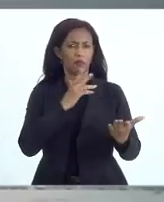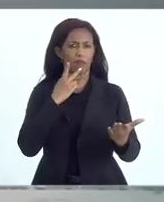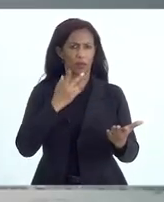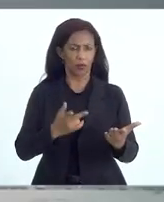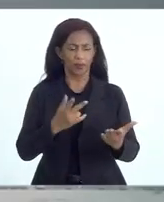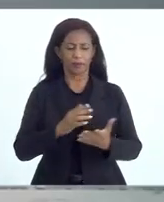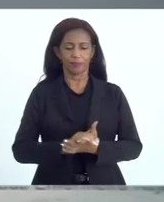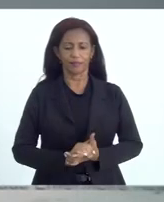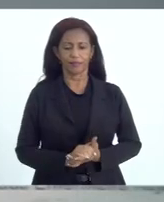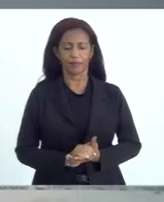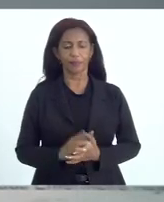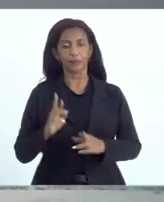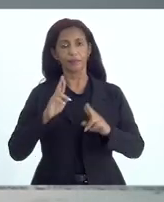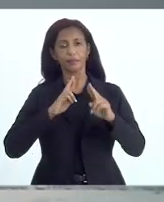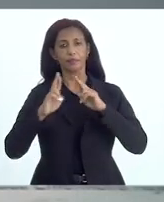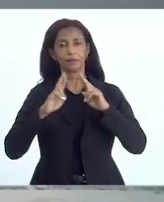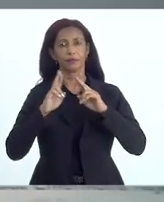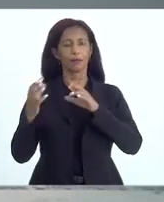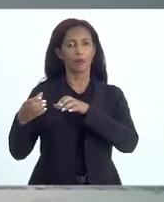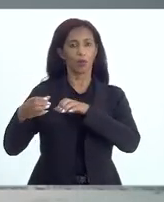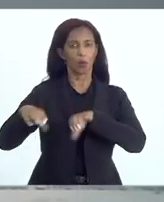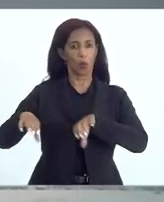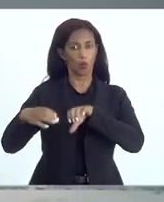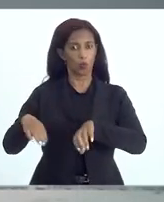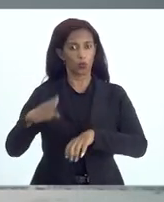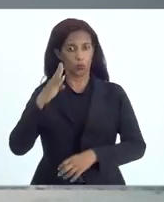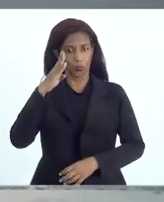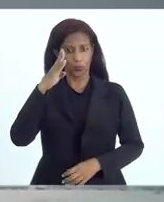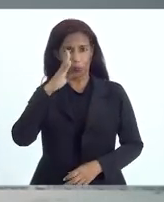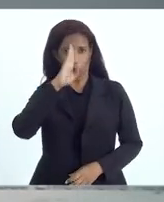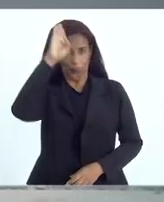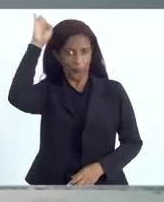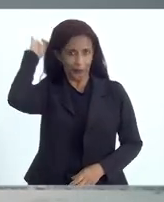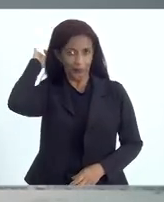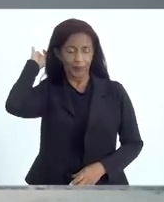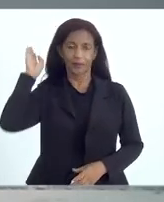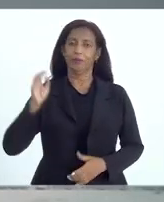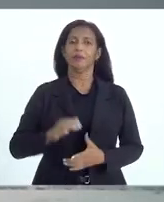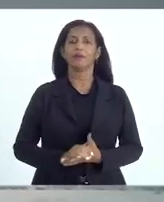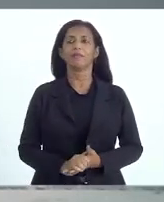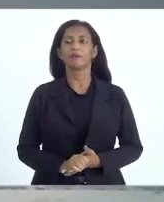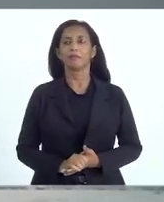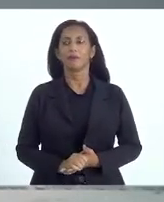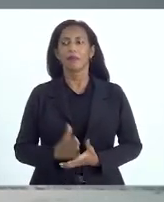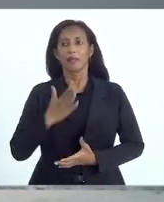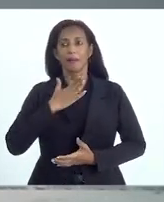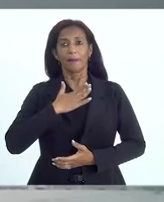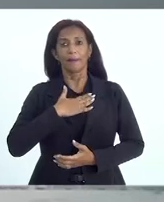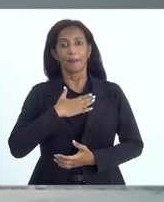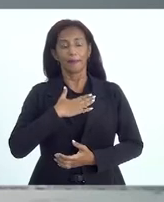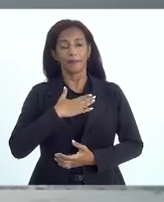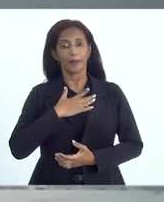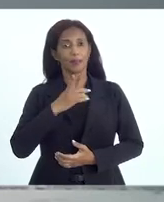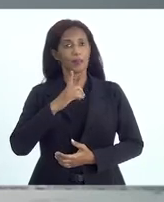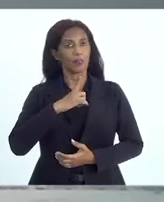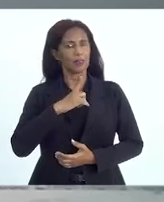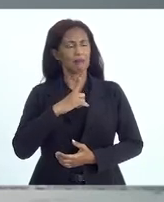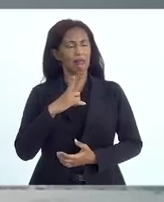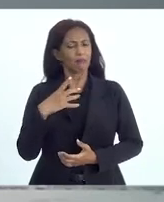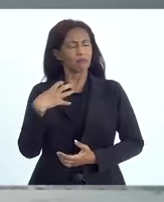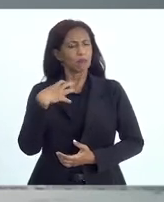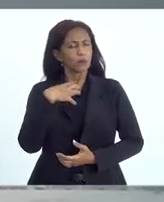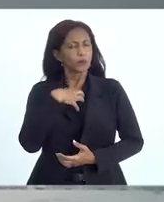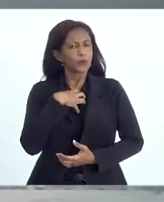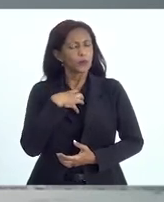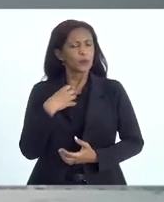falou em relação ao concurso do corpo de bombeiros para mim tem muito